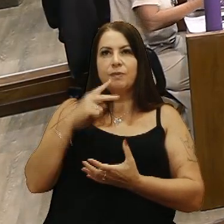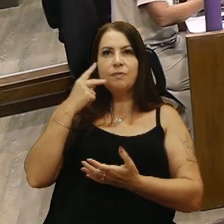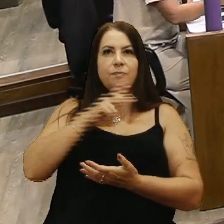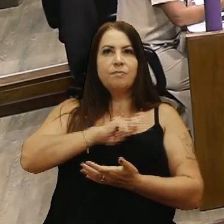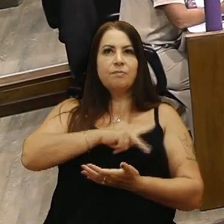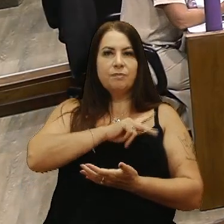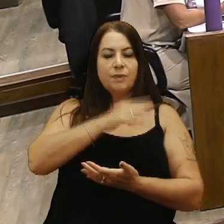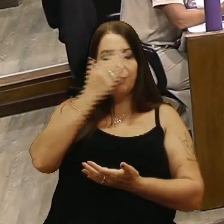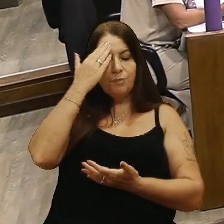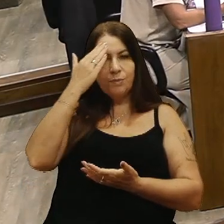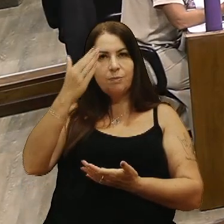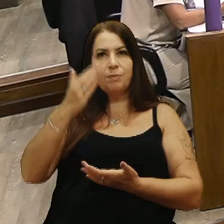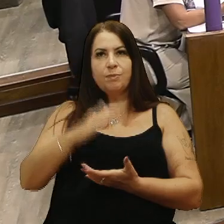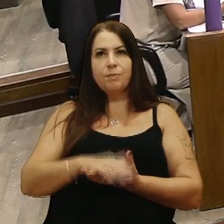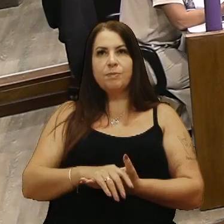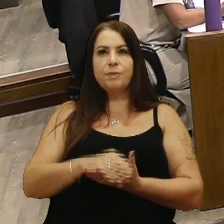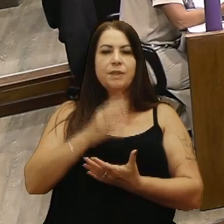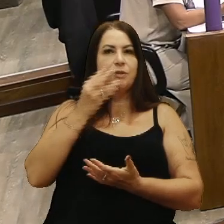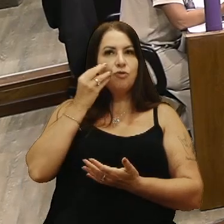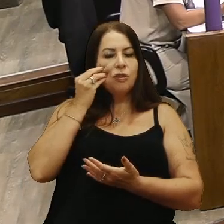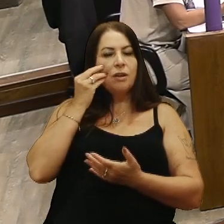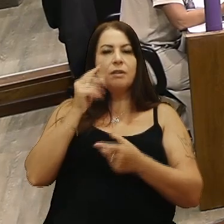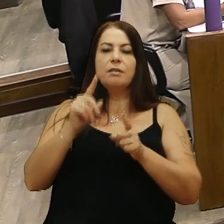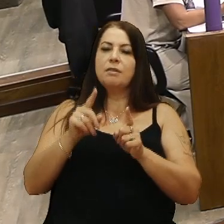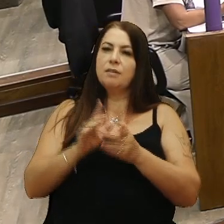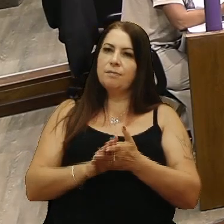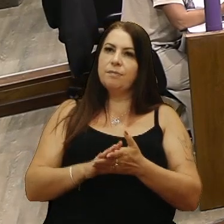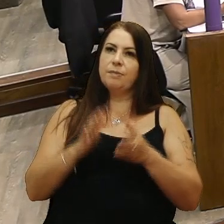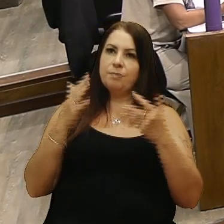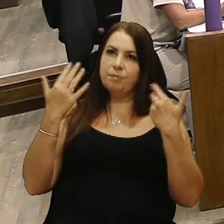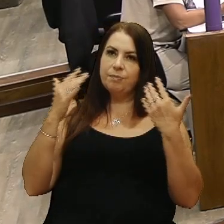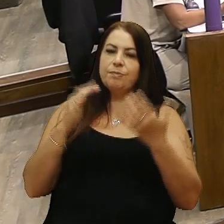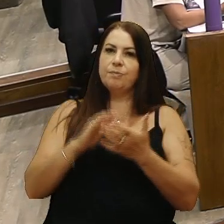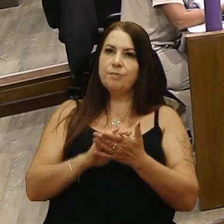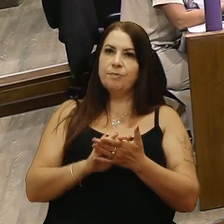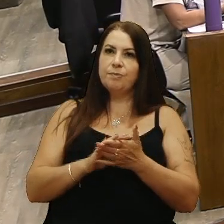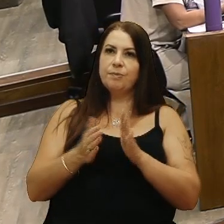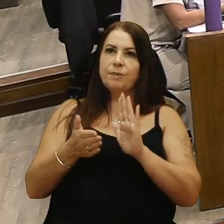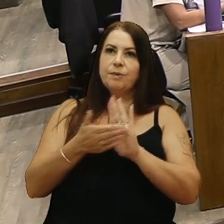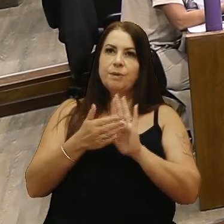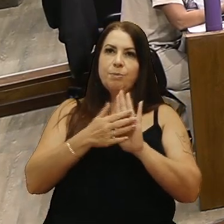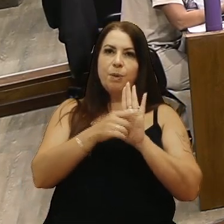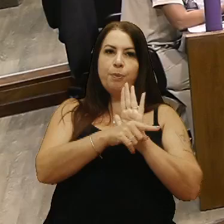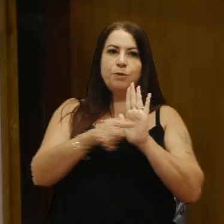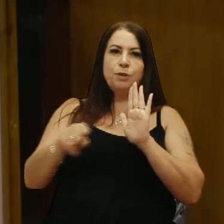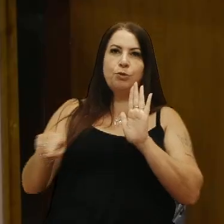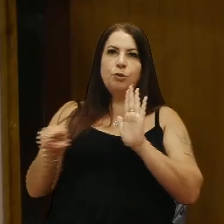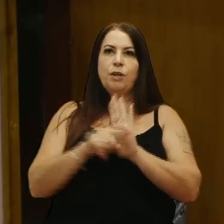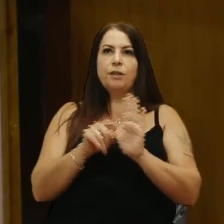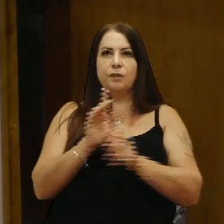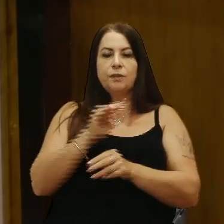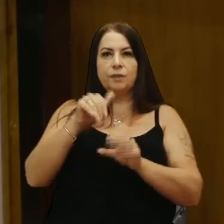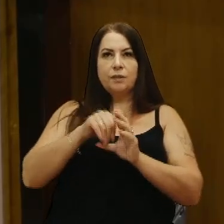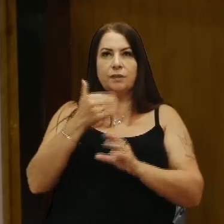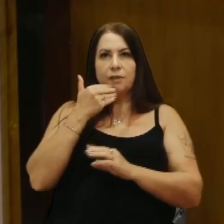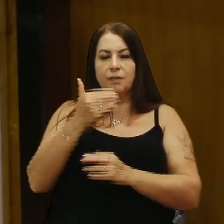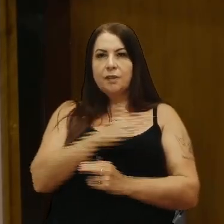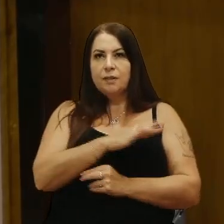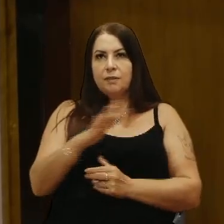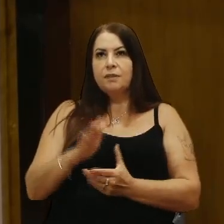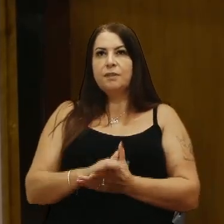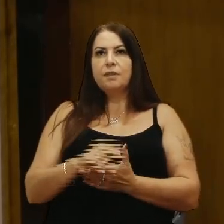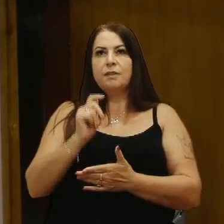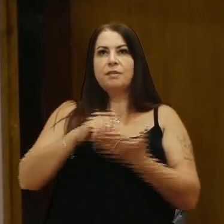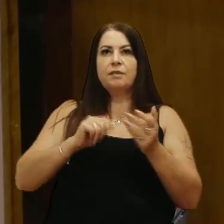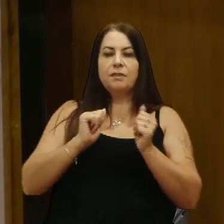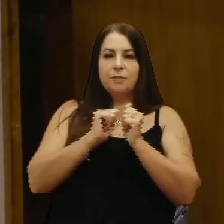gentileza. Obrigado, vereador Jack. Eu queria lhe dar os parabéns pela propositura, dizer que vamos votar favorável, né? Assinamos